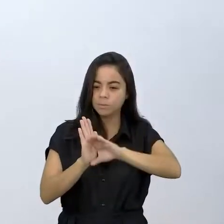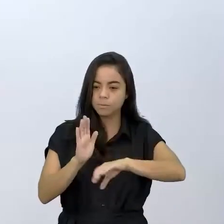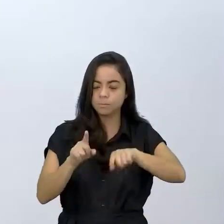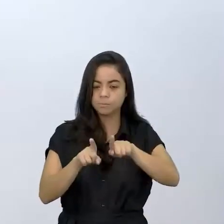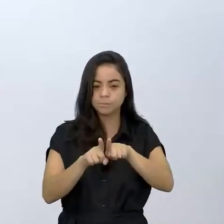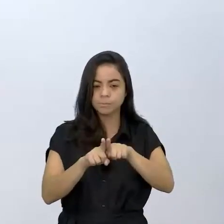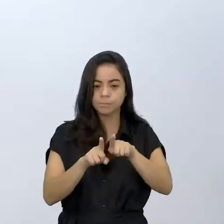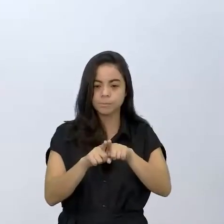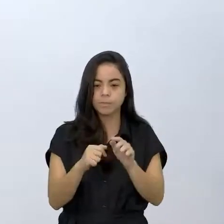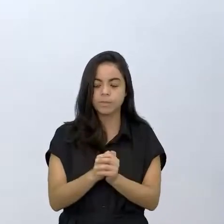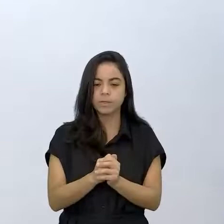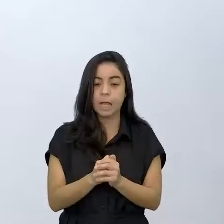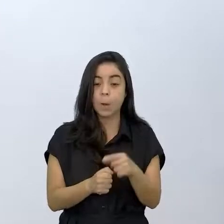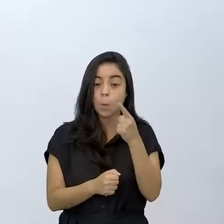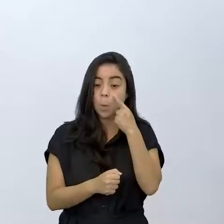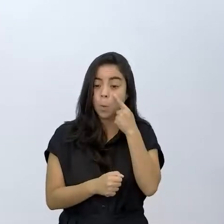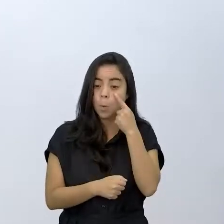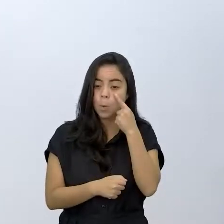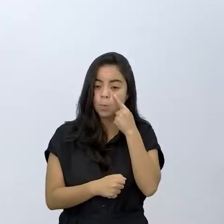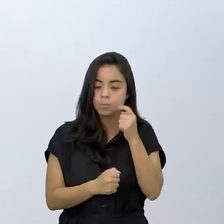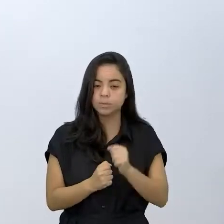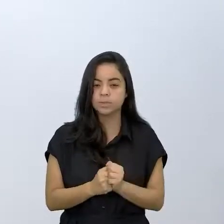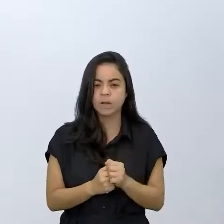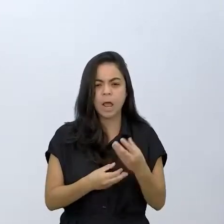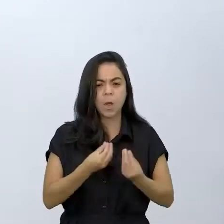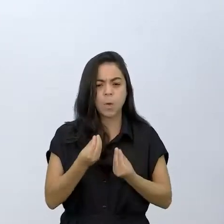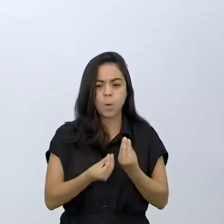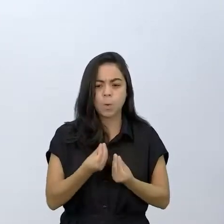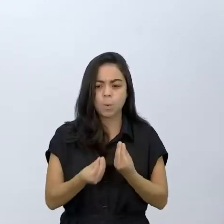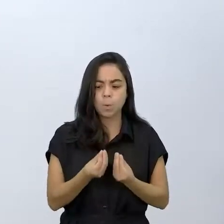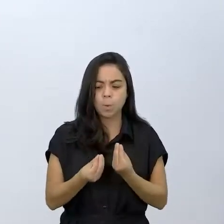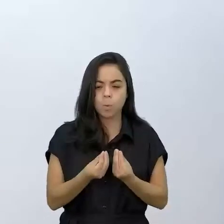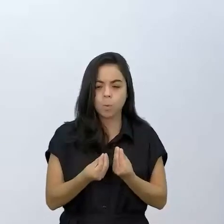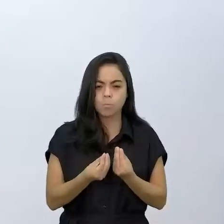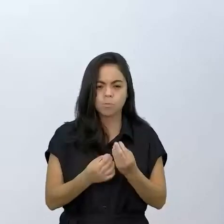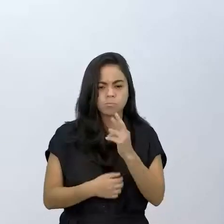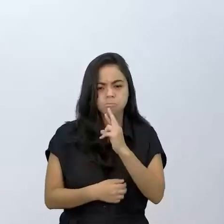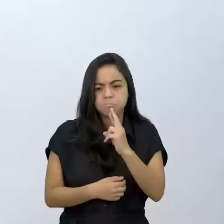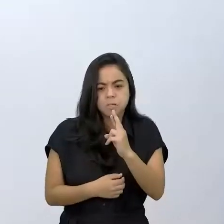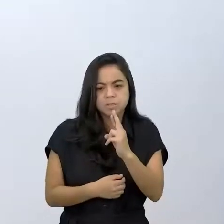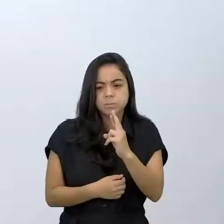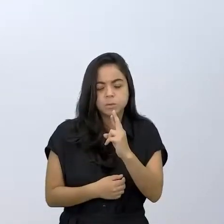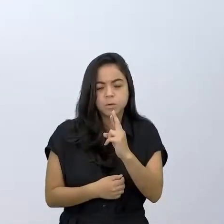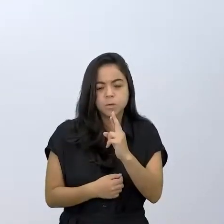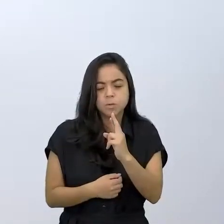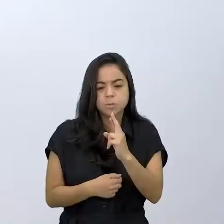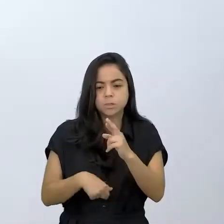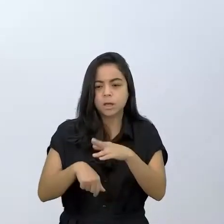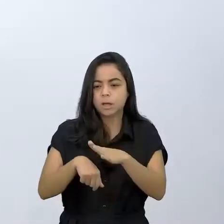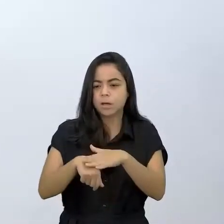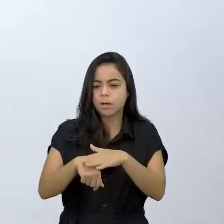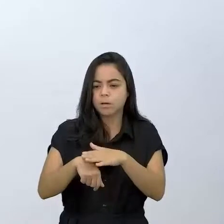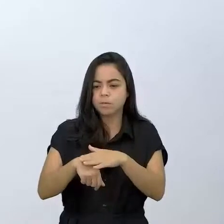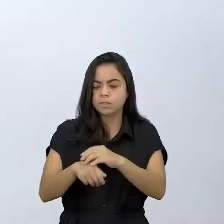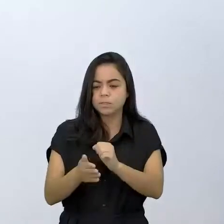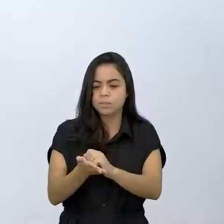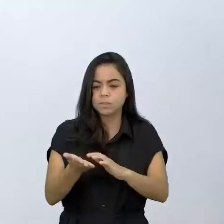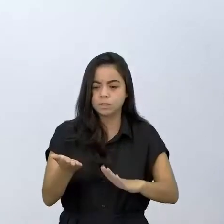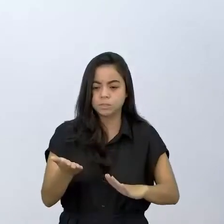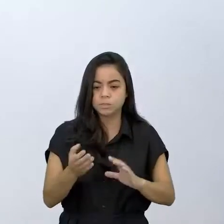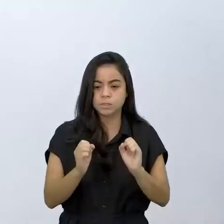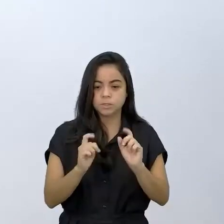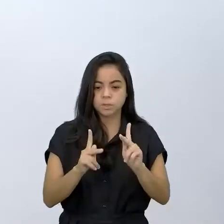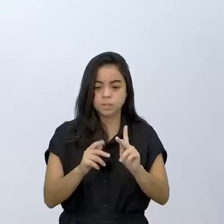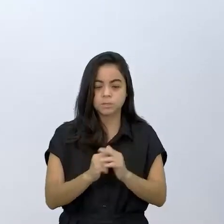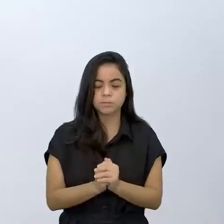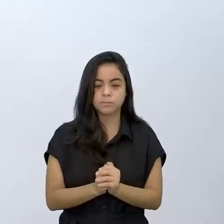a gente vai observar um pouco como que se justifica fazer essa atividade, tá